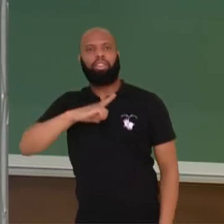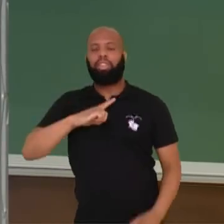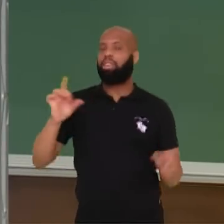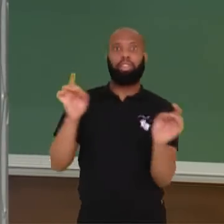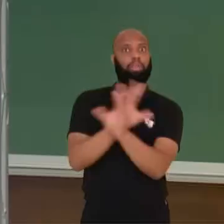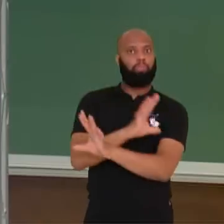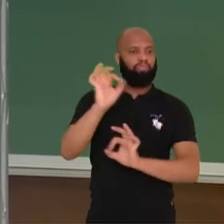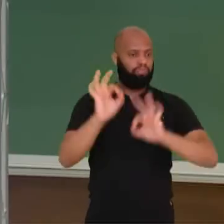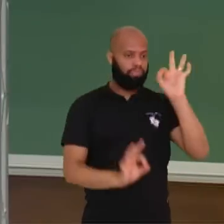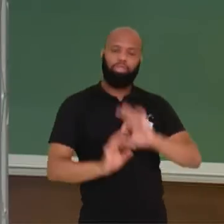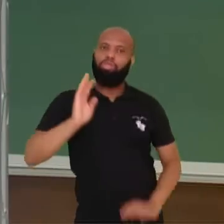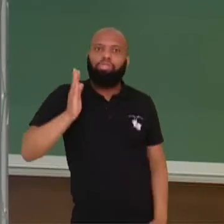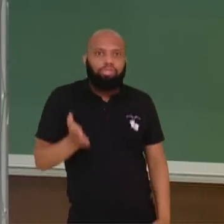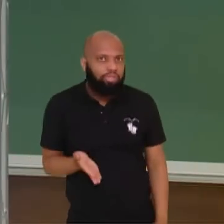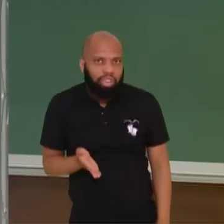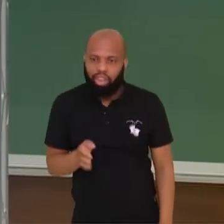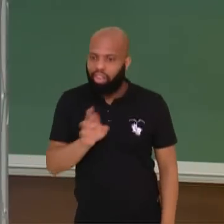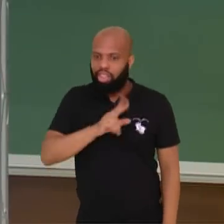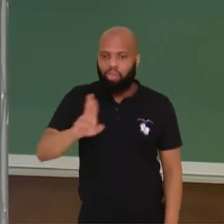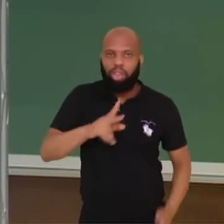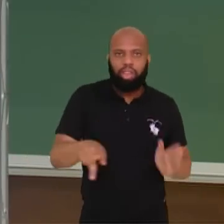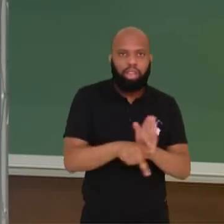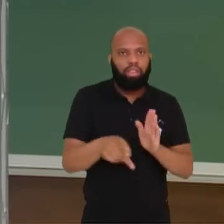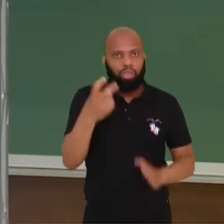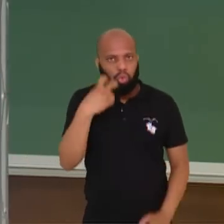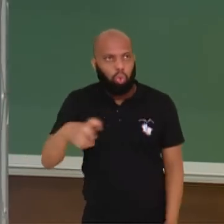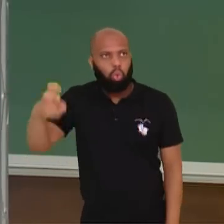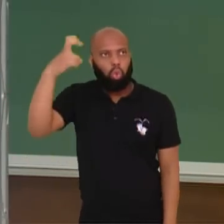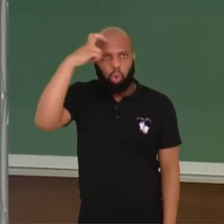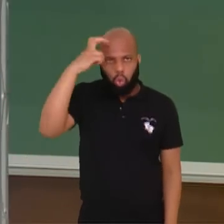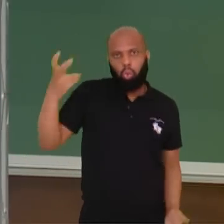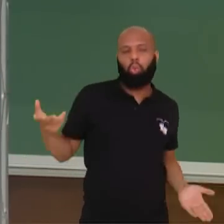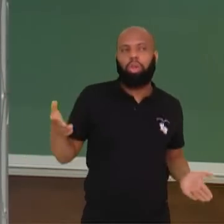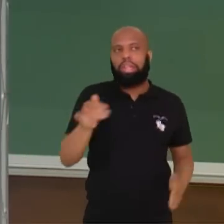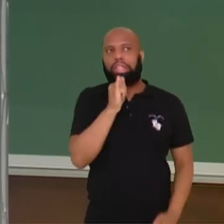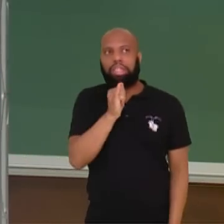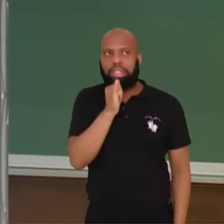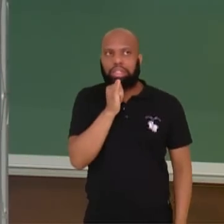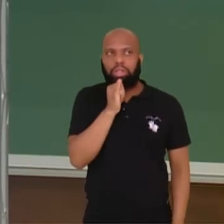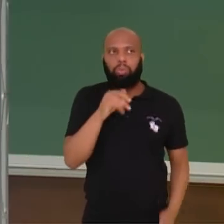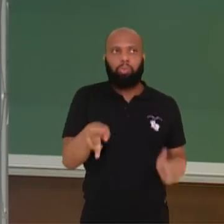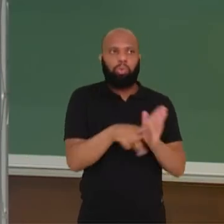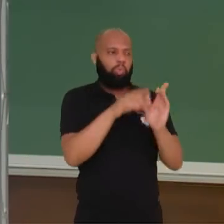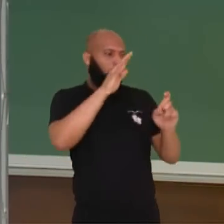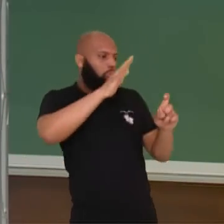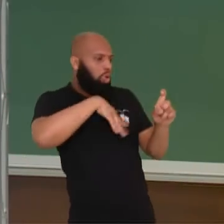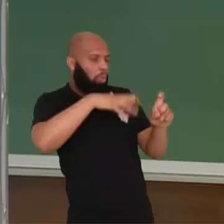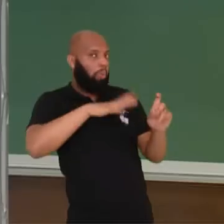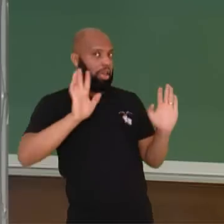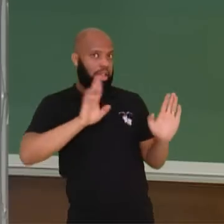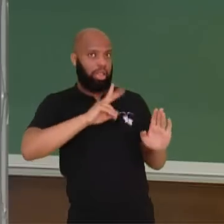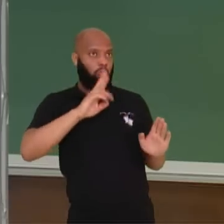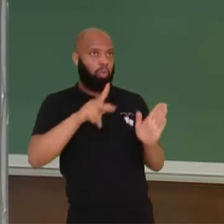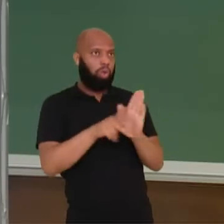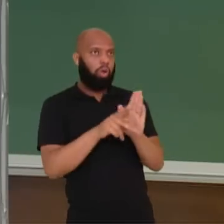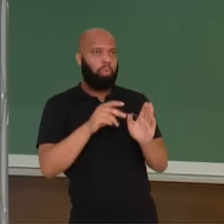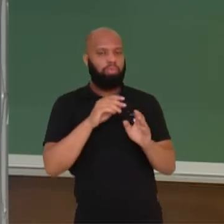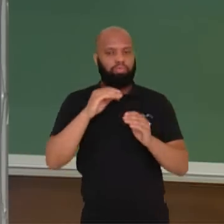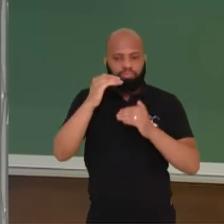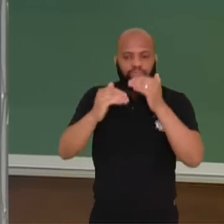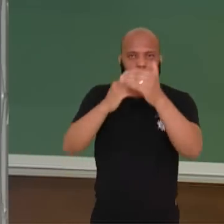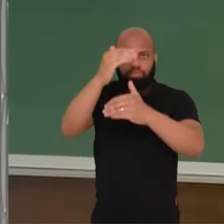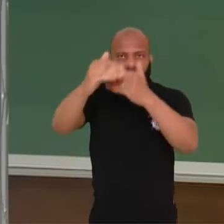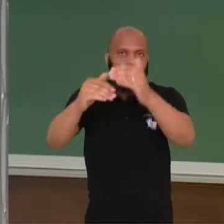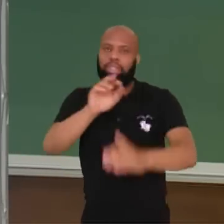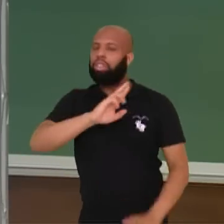sai acabada. Não é uma cultura, conforme a mentalidade do mito, não é uma cultura a ser construída. É